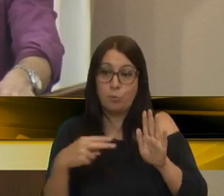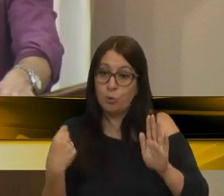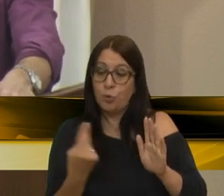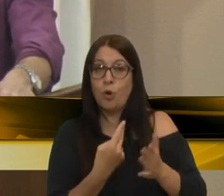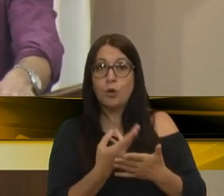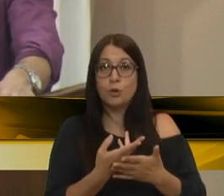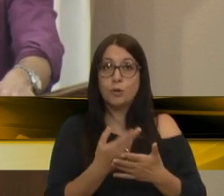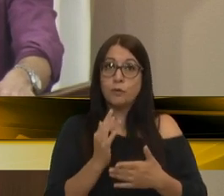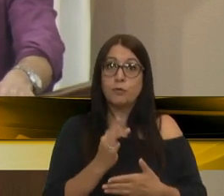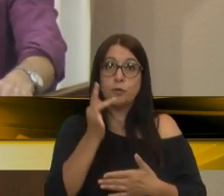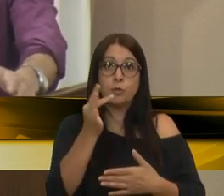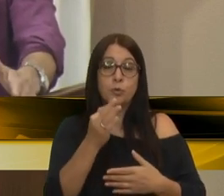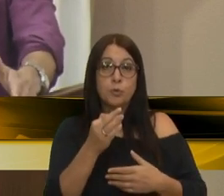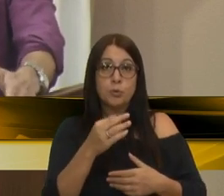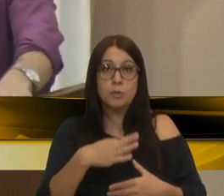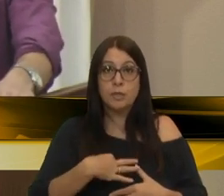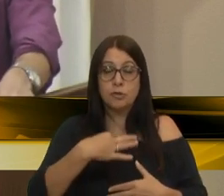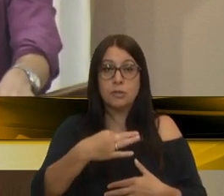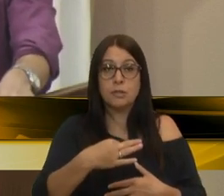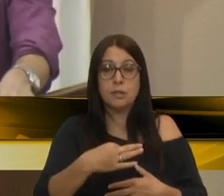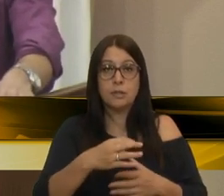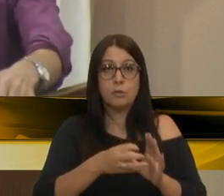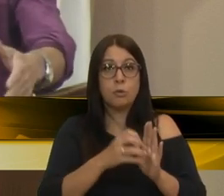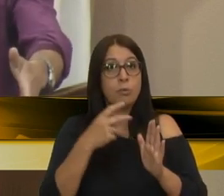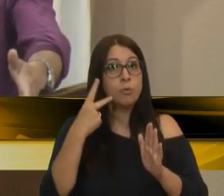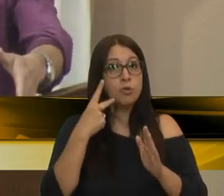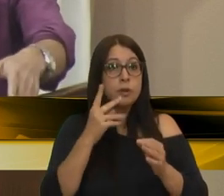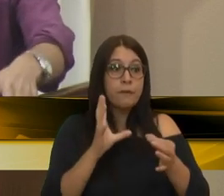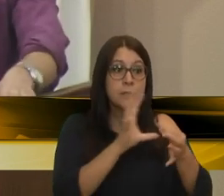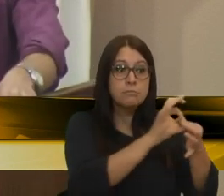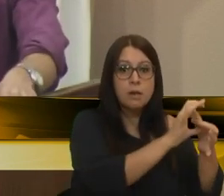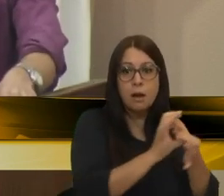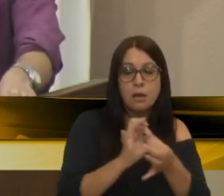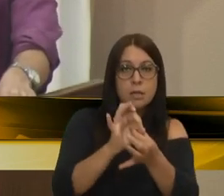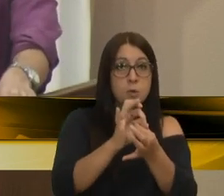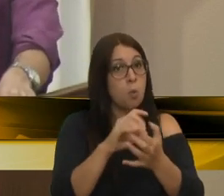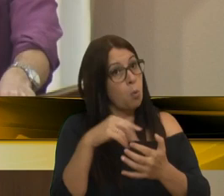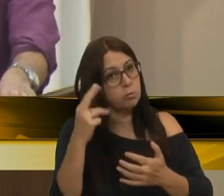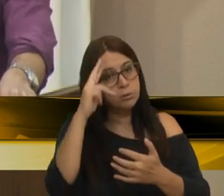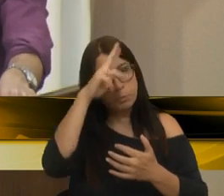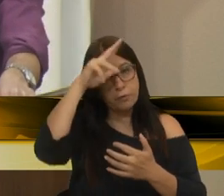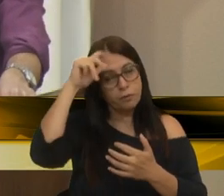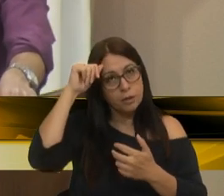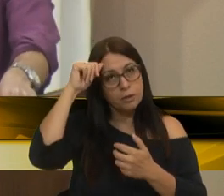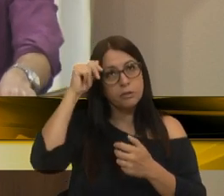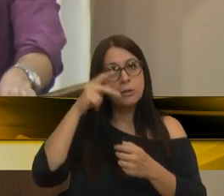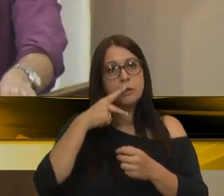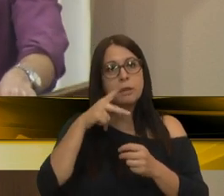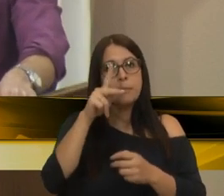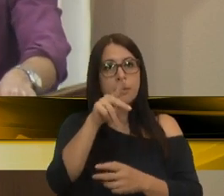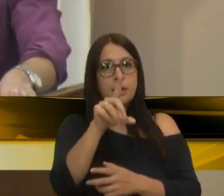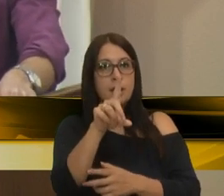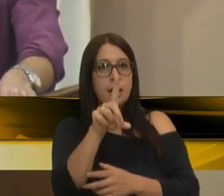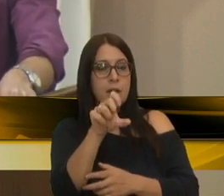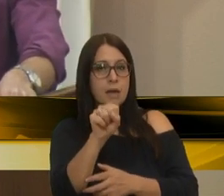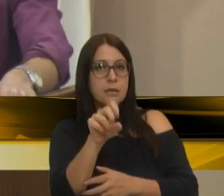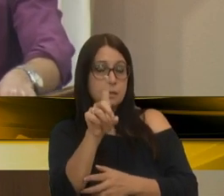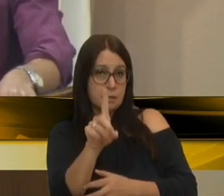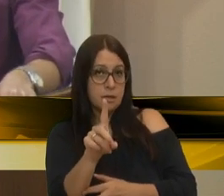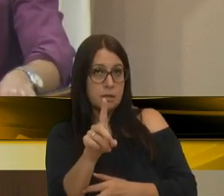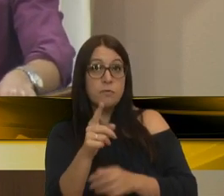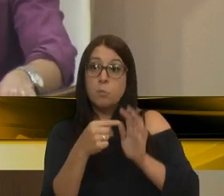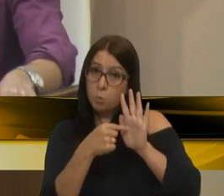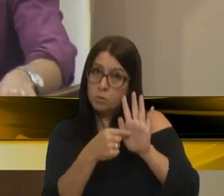nossos futuros candidatos, aonde o meu partido faça uma coligação, ou tem algum prefeito também indicado do próprio PSD, vamos